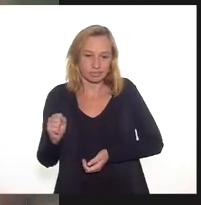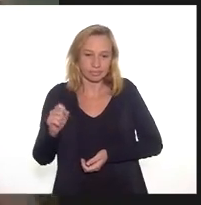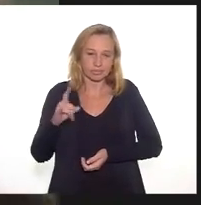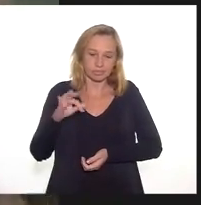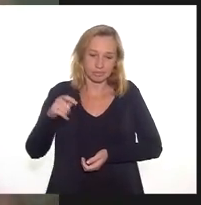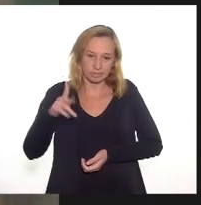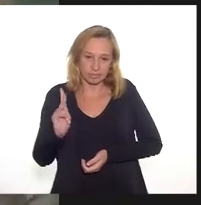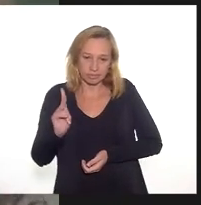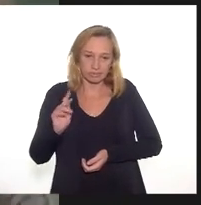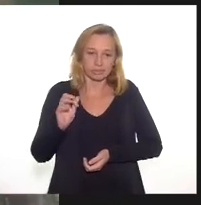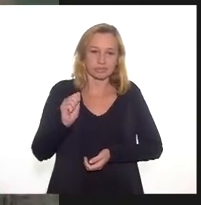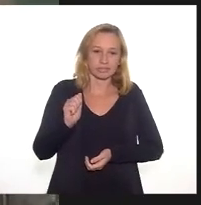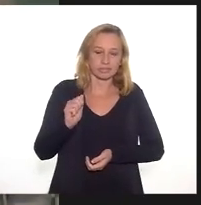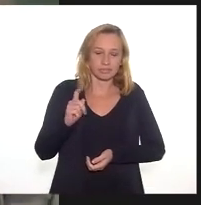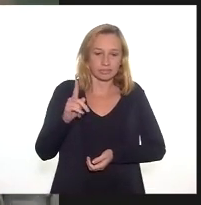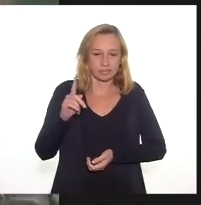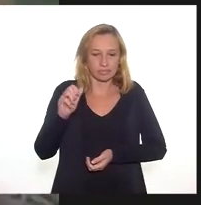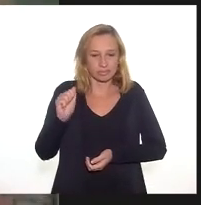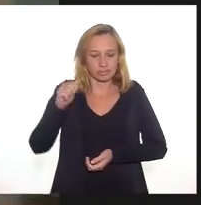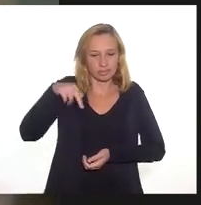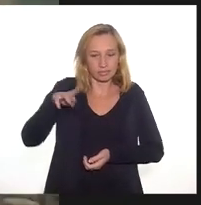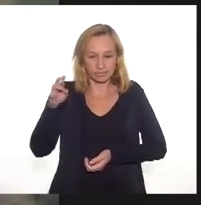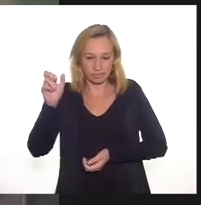Knoploch, Andréia,